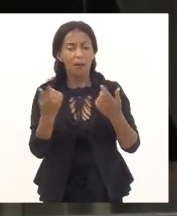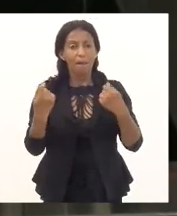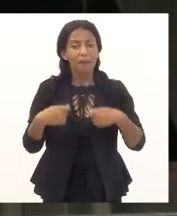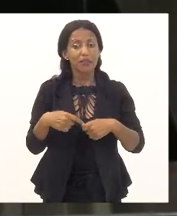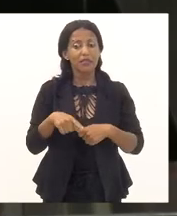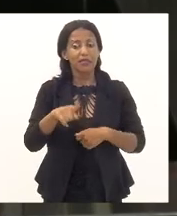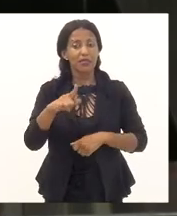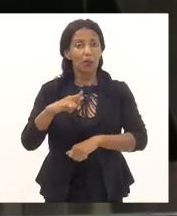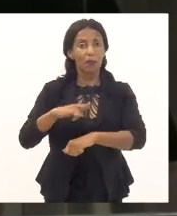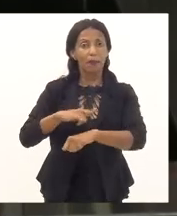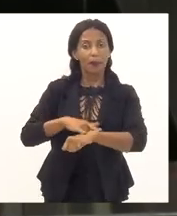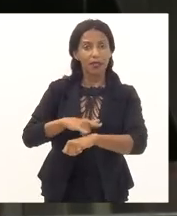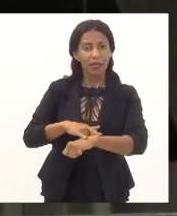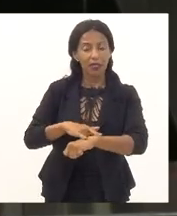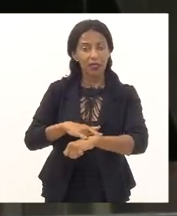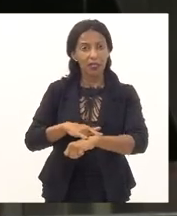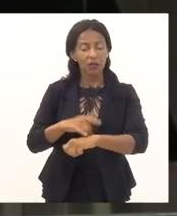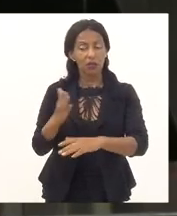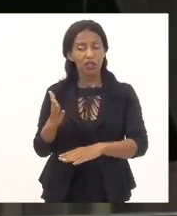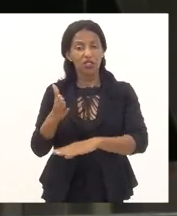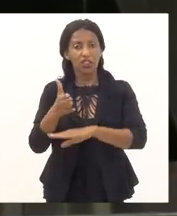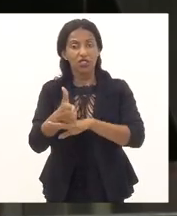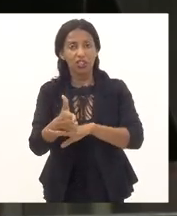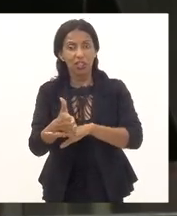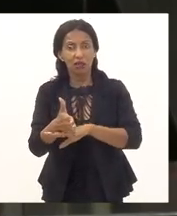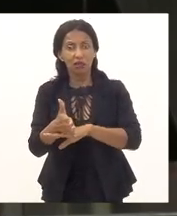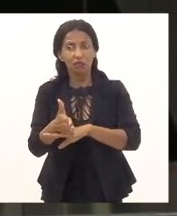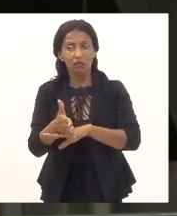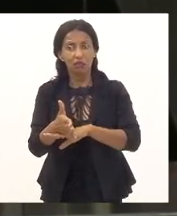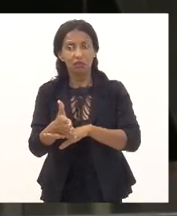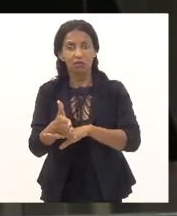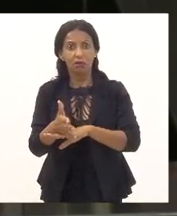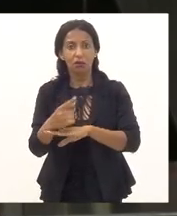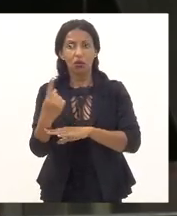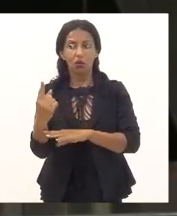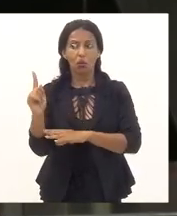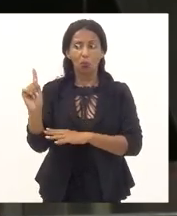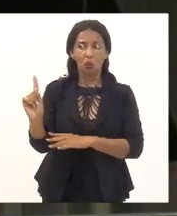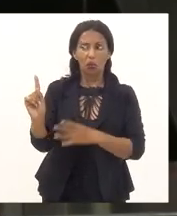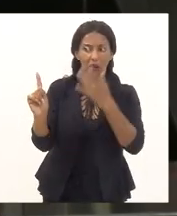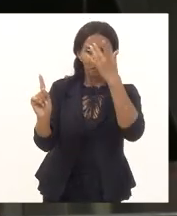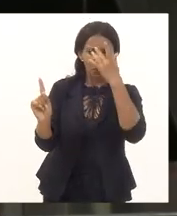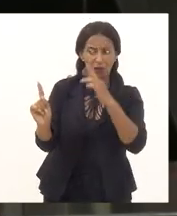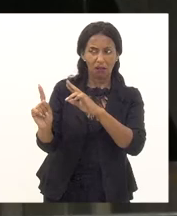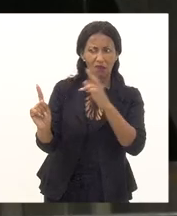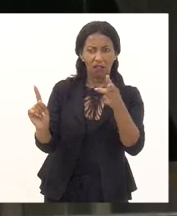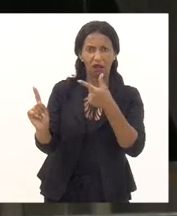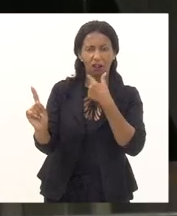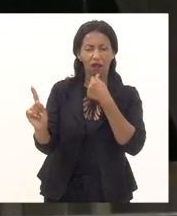precisam frequentar o banheiro e chegam lá e se deparam com uma pessoa de outro sexo.